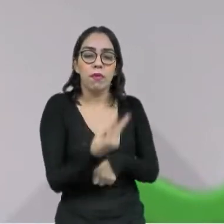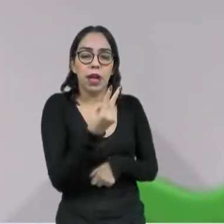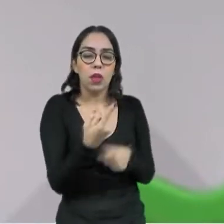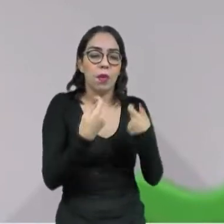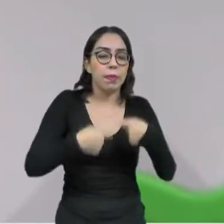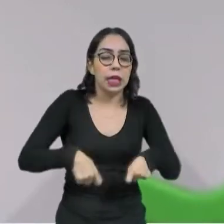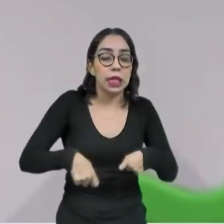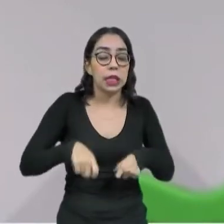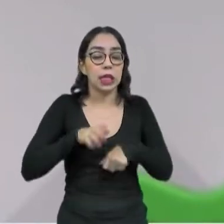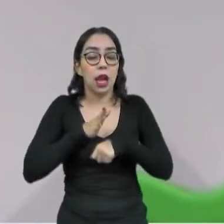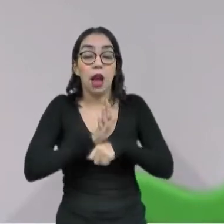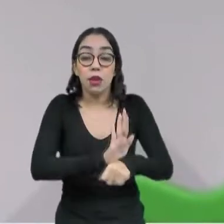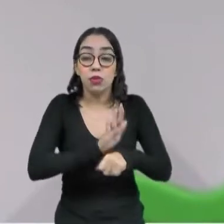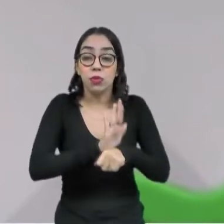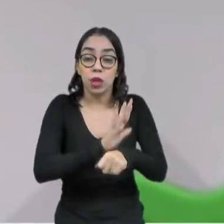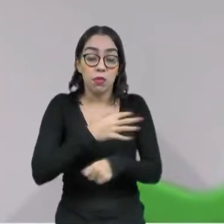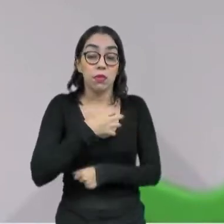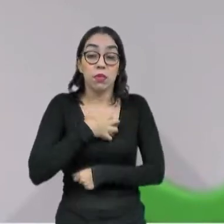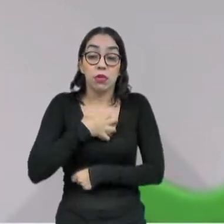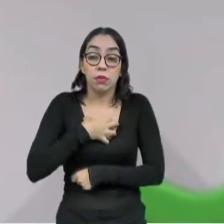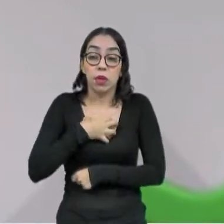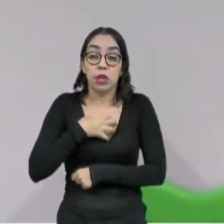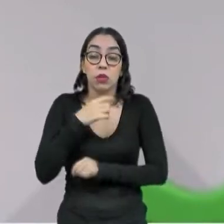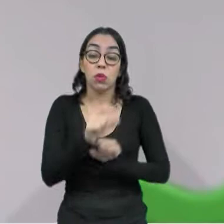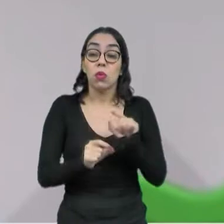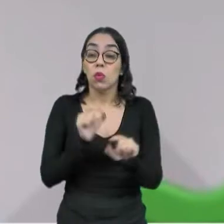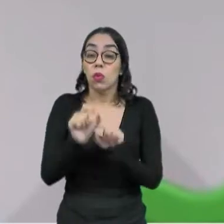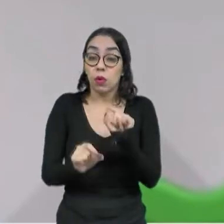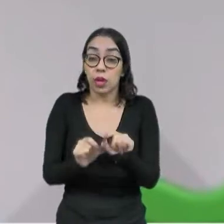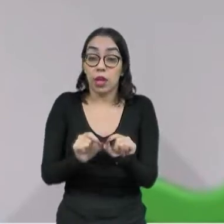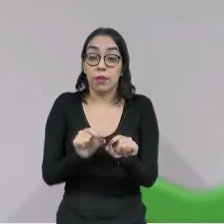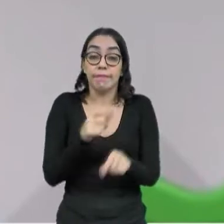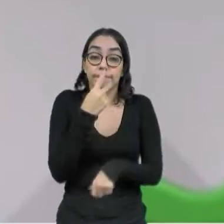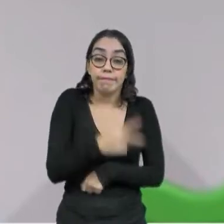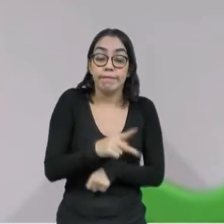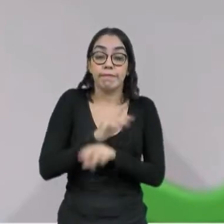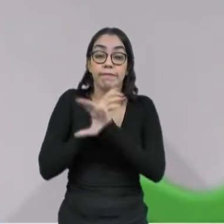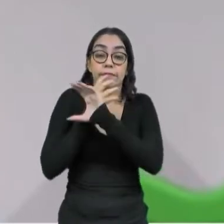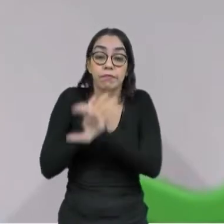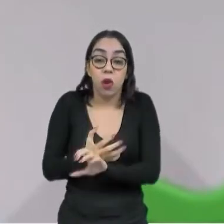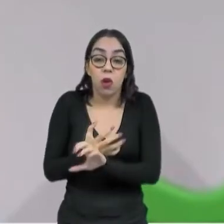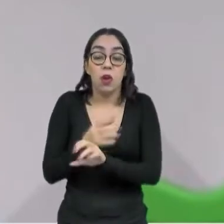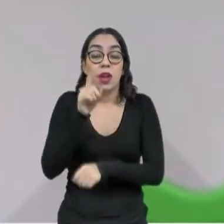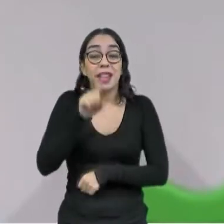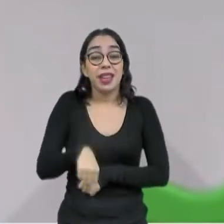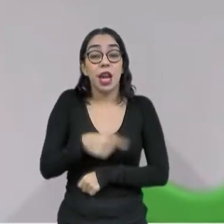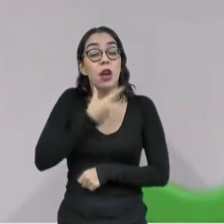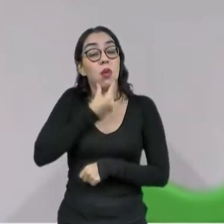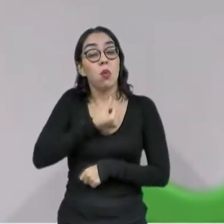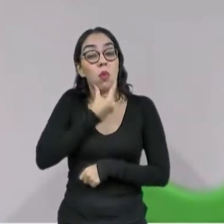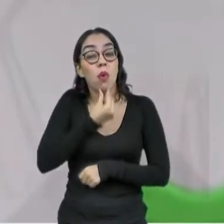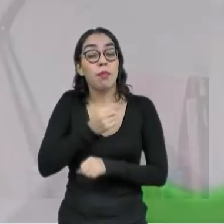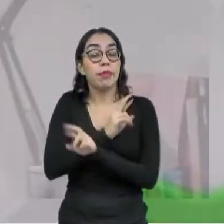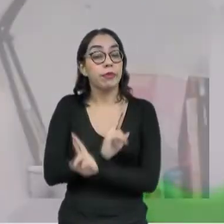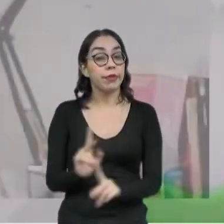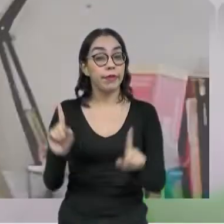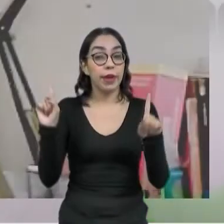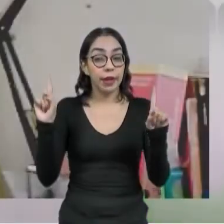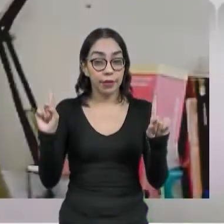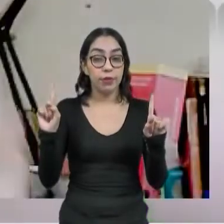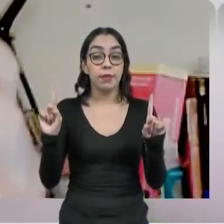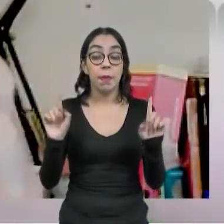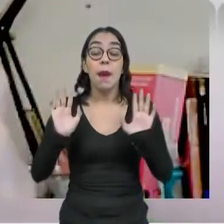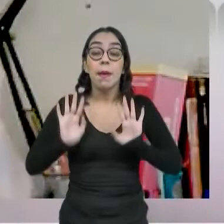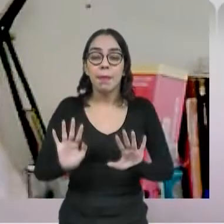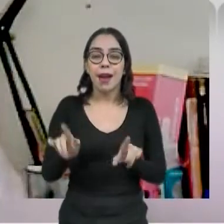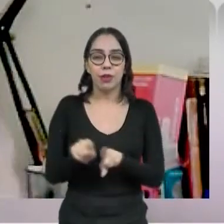valores, né, e aos sentimentos do sertanejo, do homem do povo. E, ao mesmo tempo, ele era um